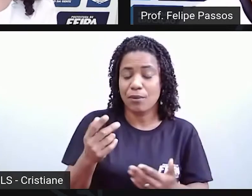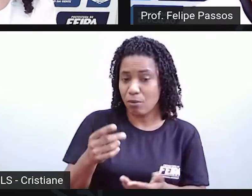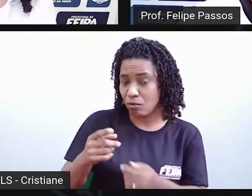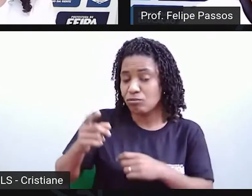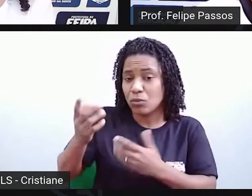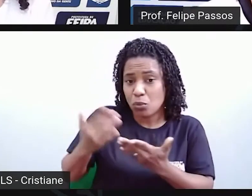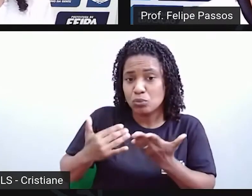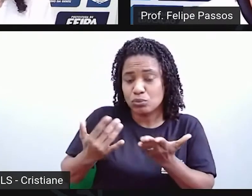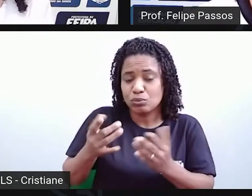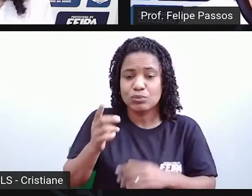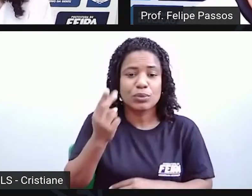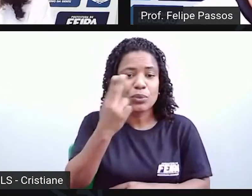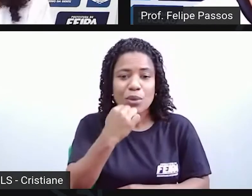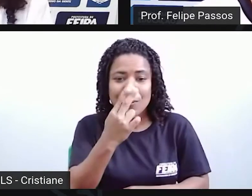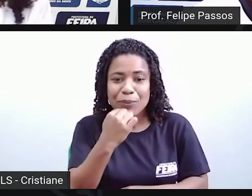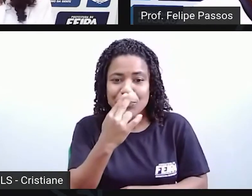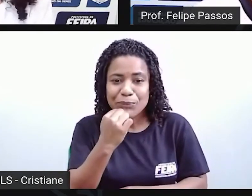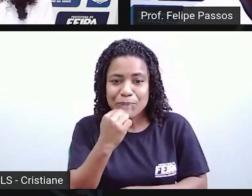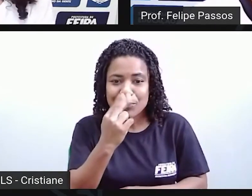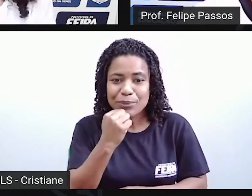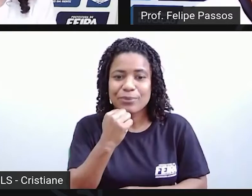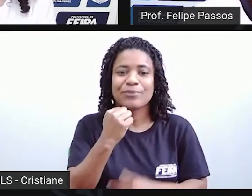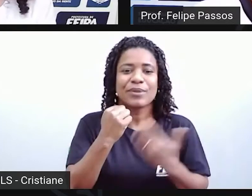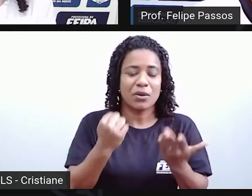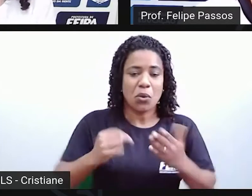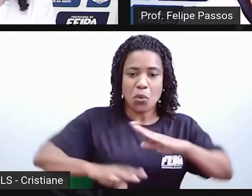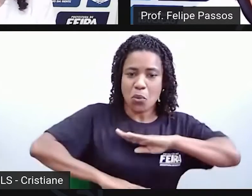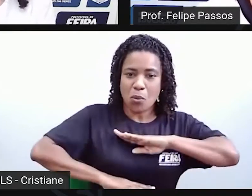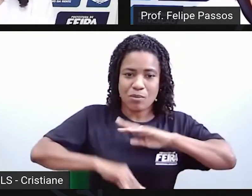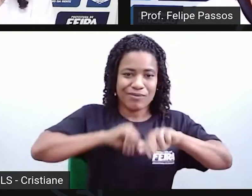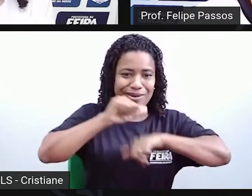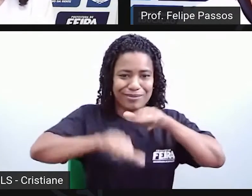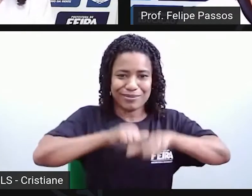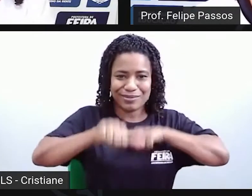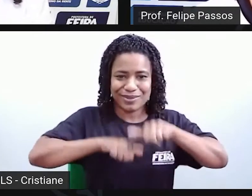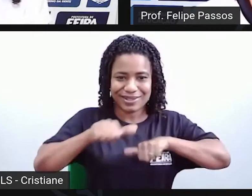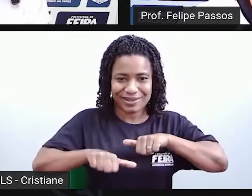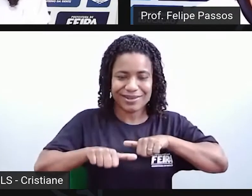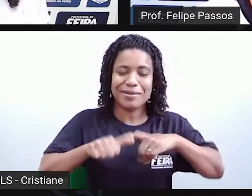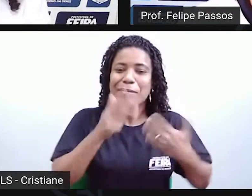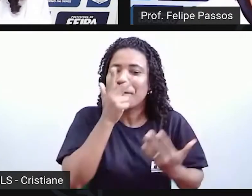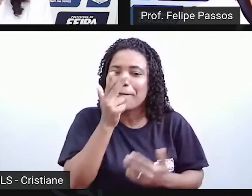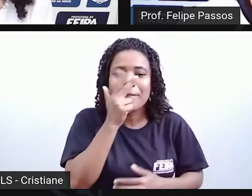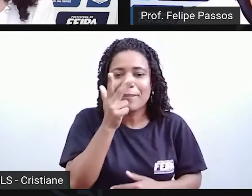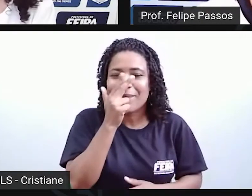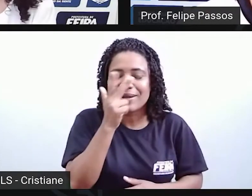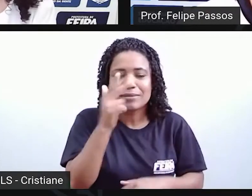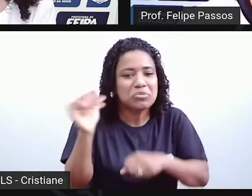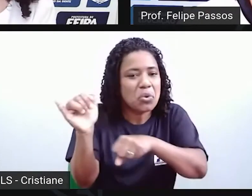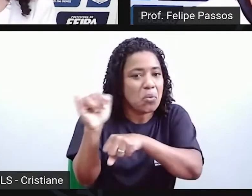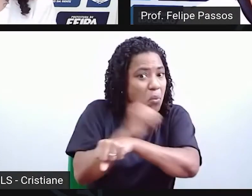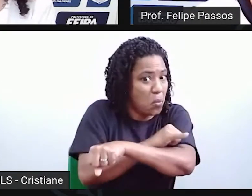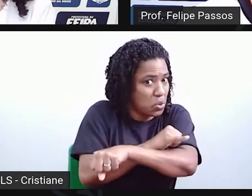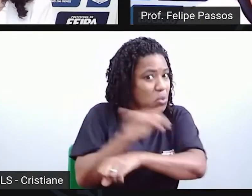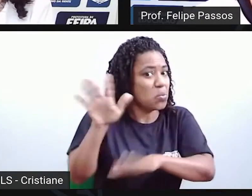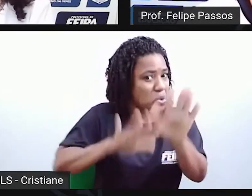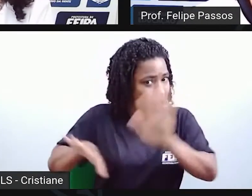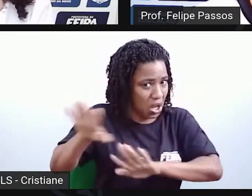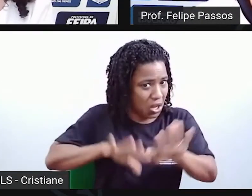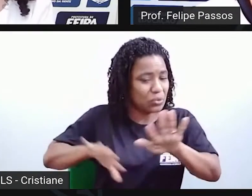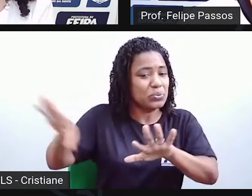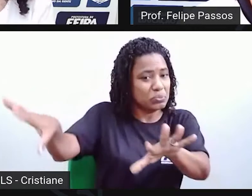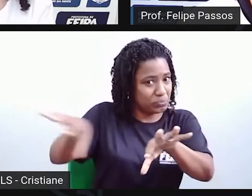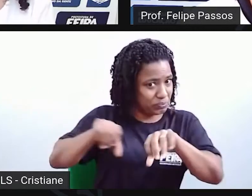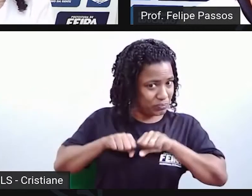que vão alterar o seu corpo e tratá-los como comportamentos exclusivos de pessoas gordas. O próprio usar